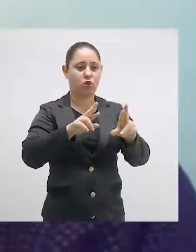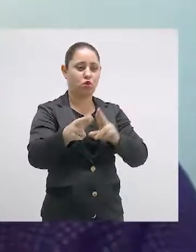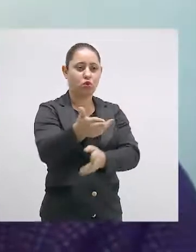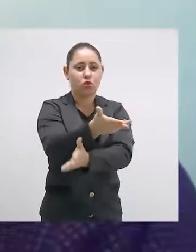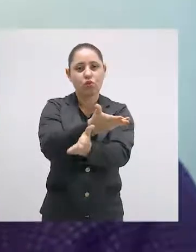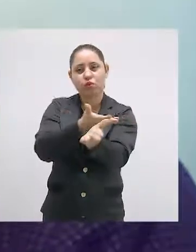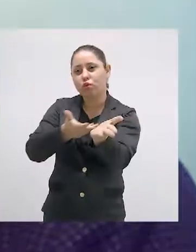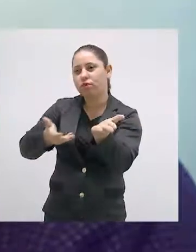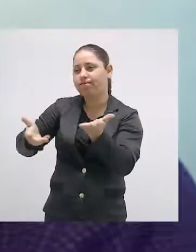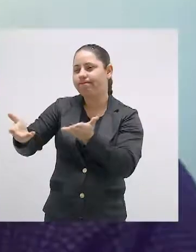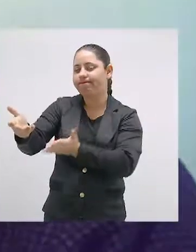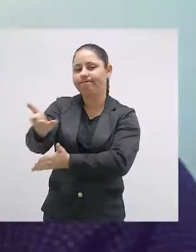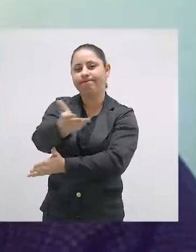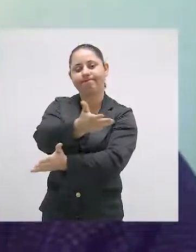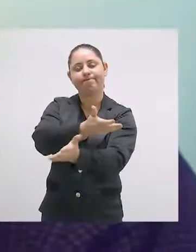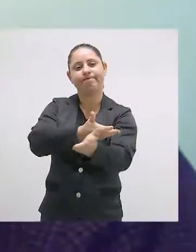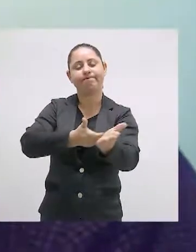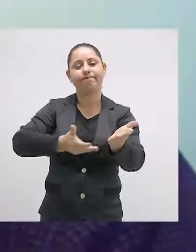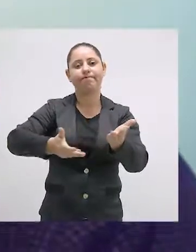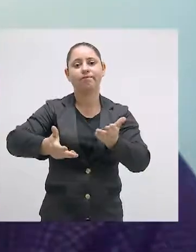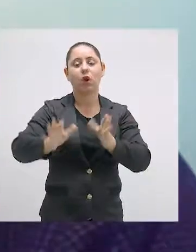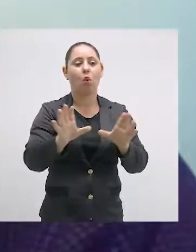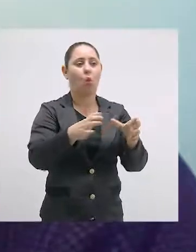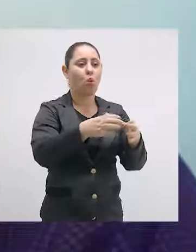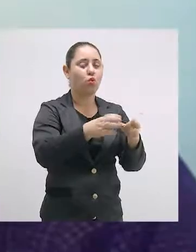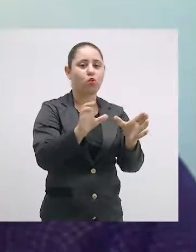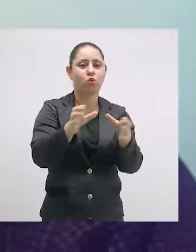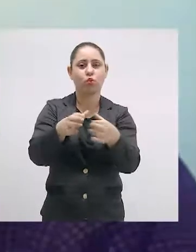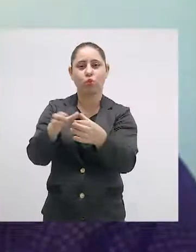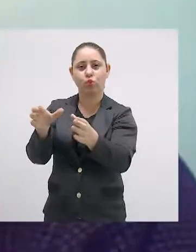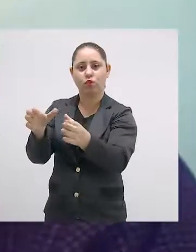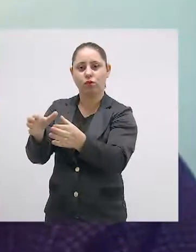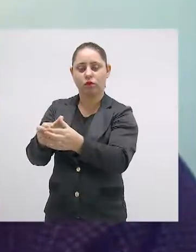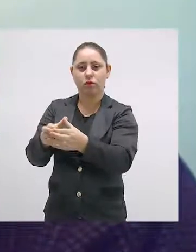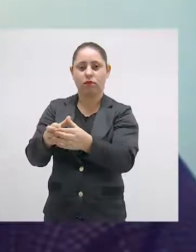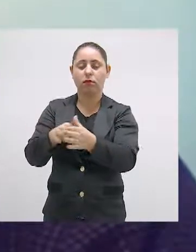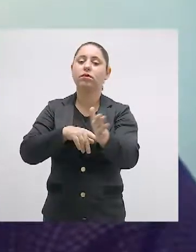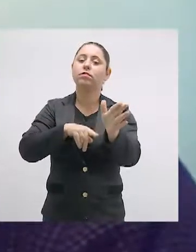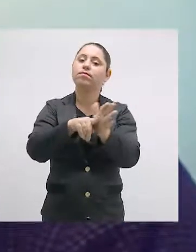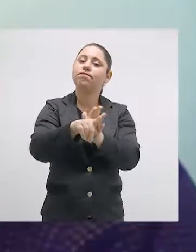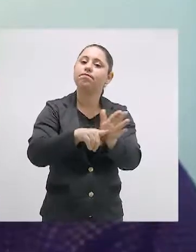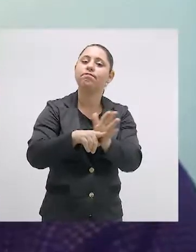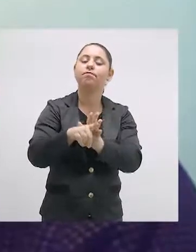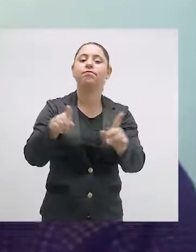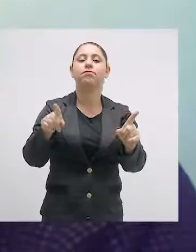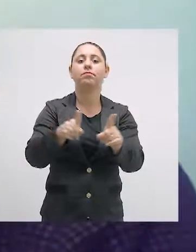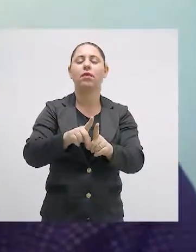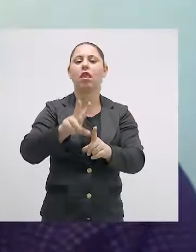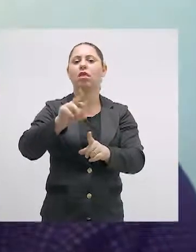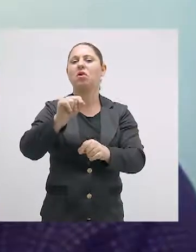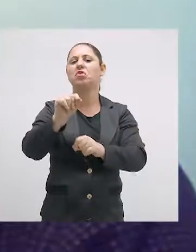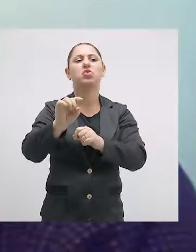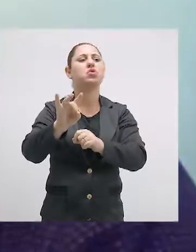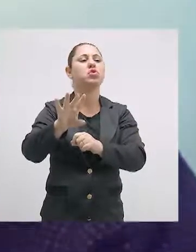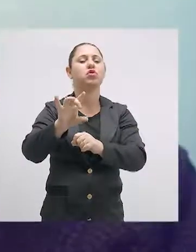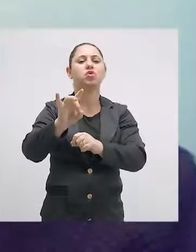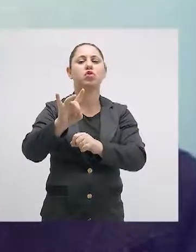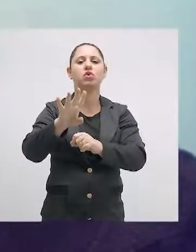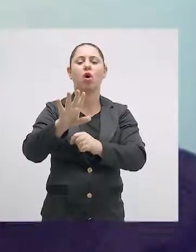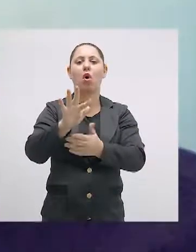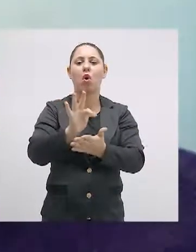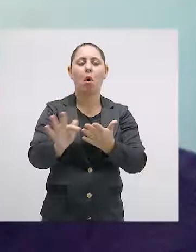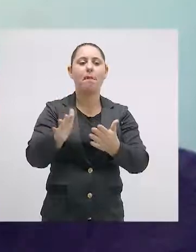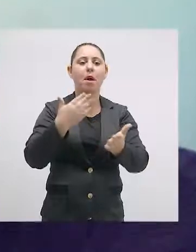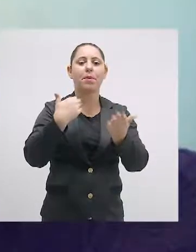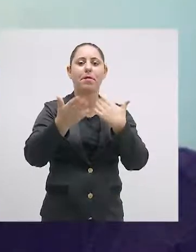Ela precisa estar dialogando com os nossos grupos de pesquisadores, para não